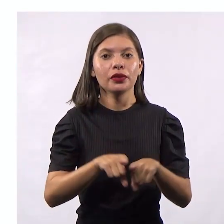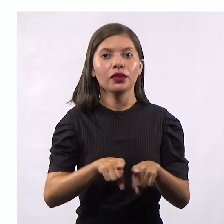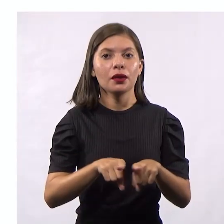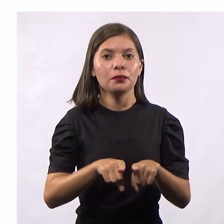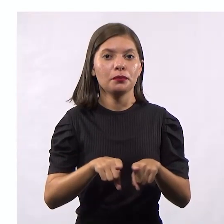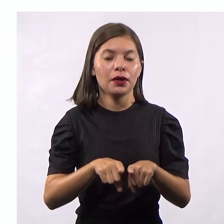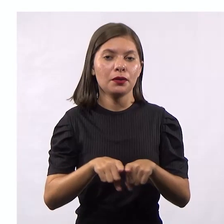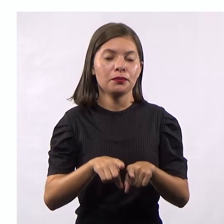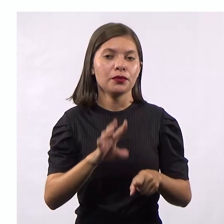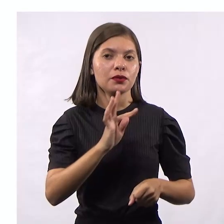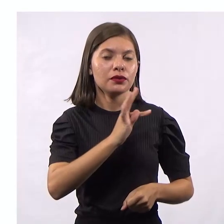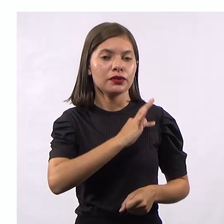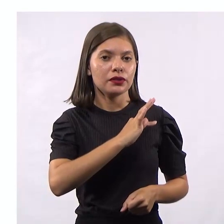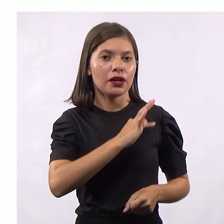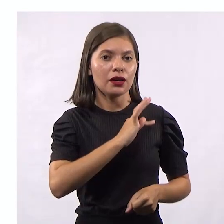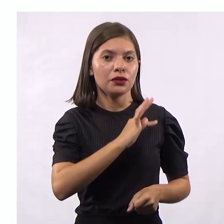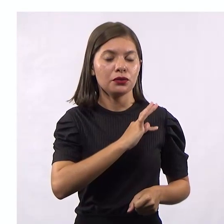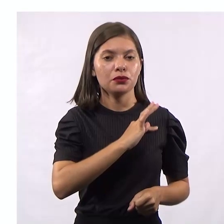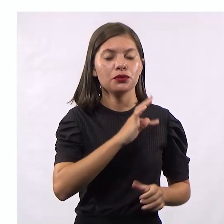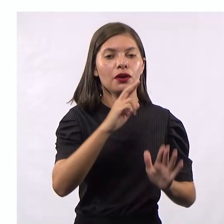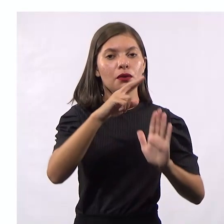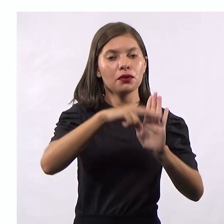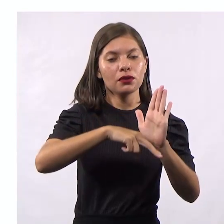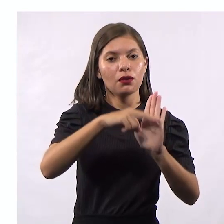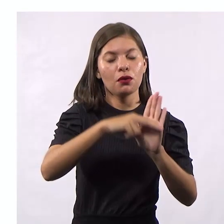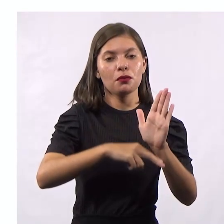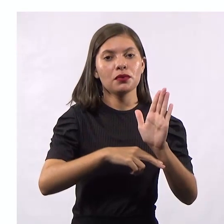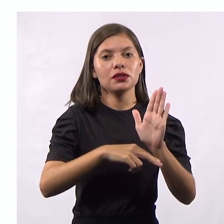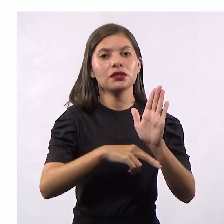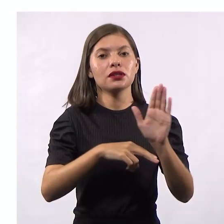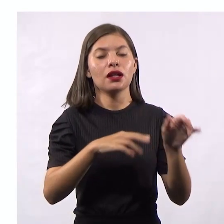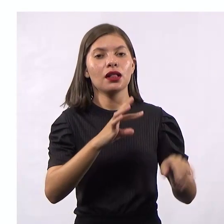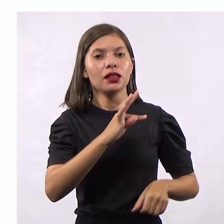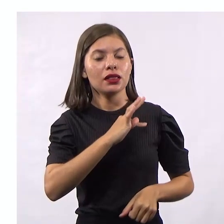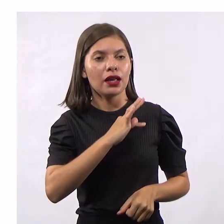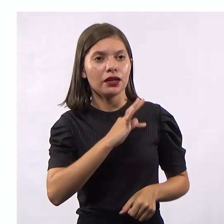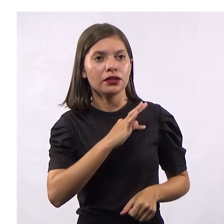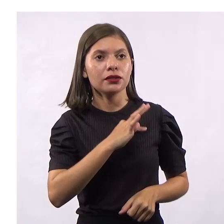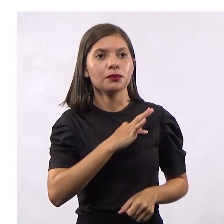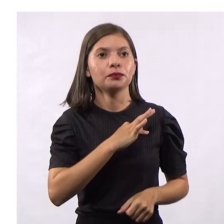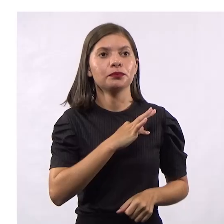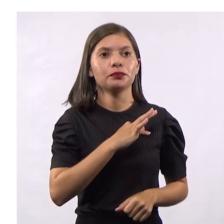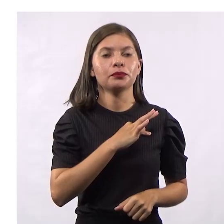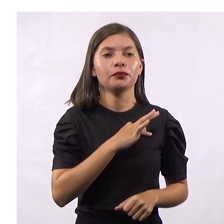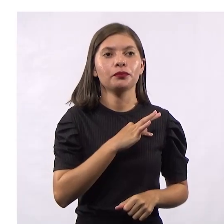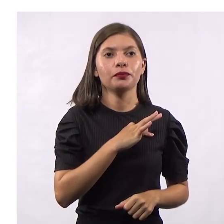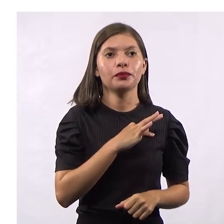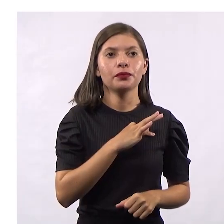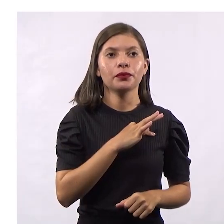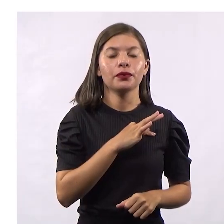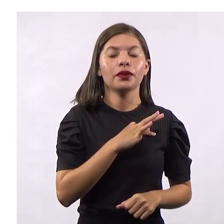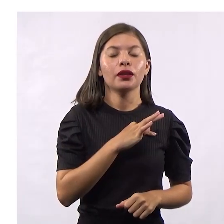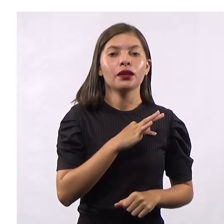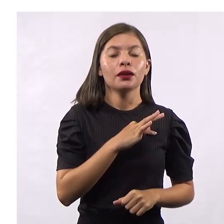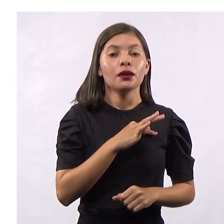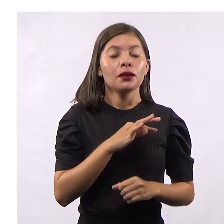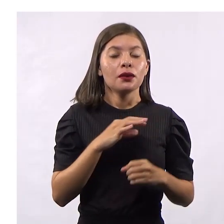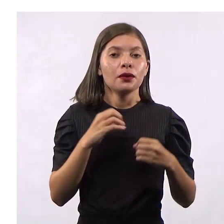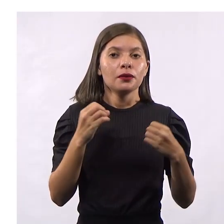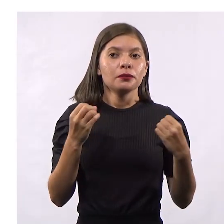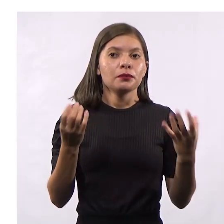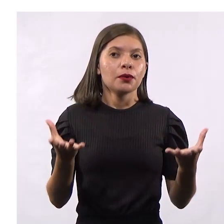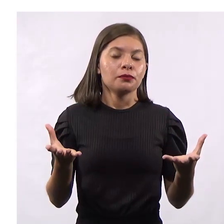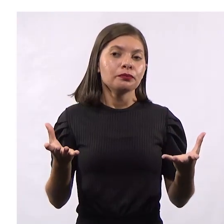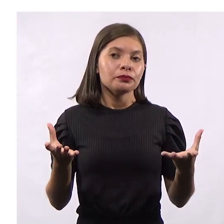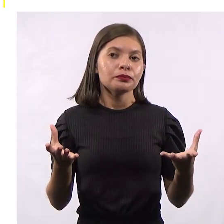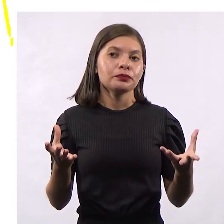suas especificações técnicas de acordo com as normas técnicas pertinentes, tá? Bom,